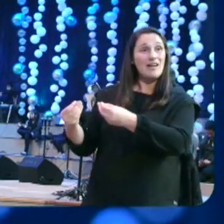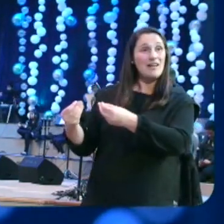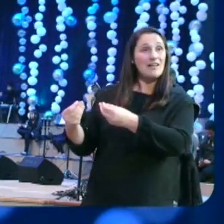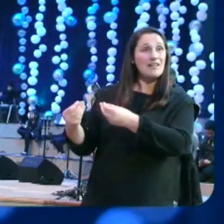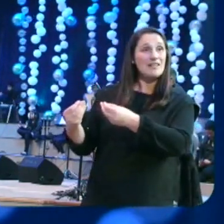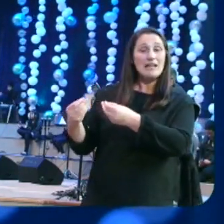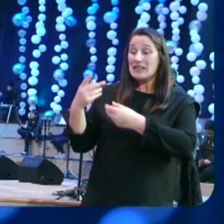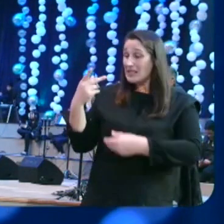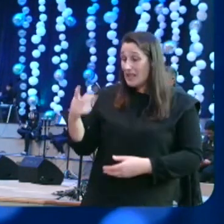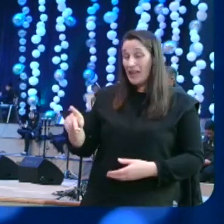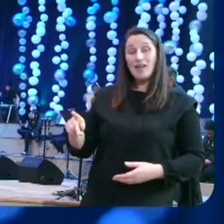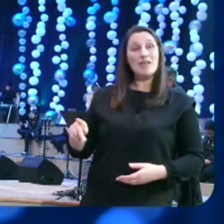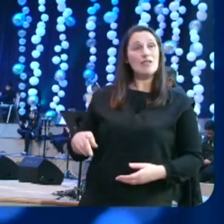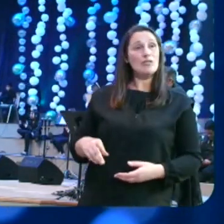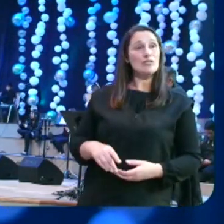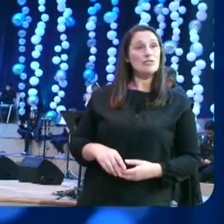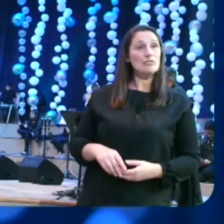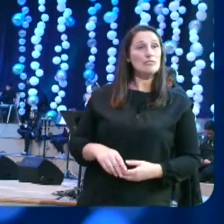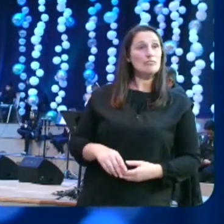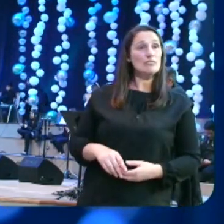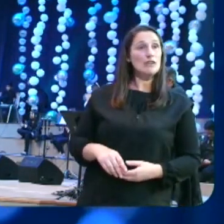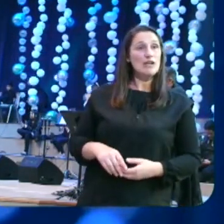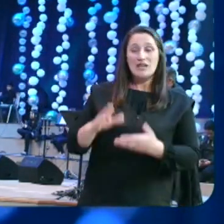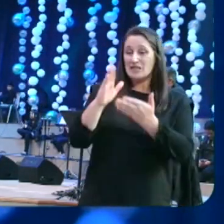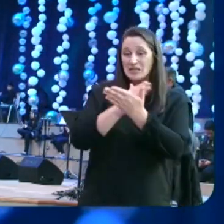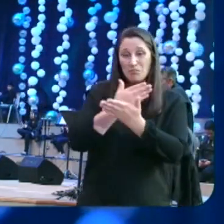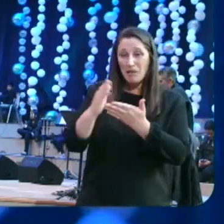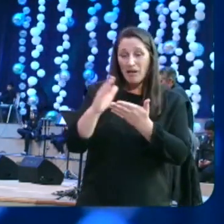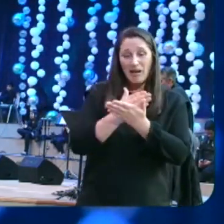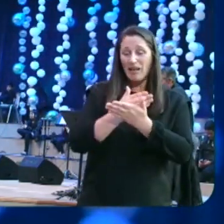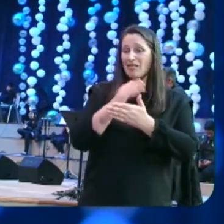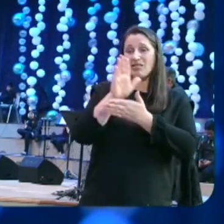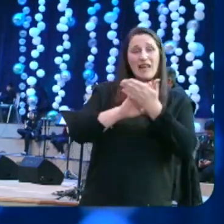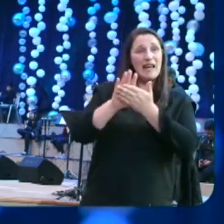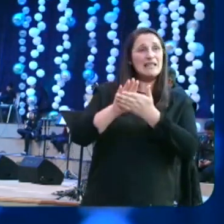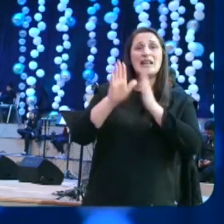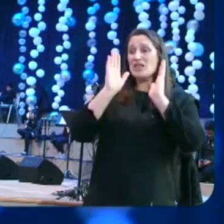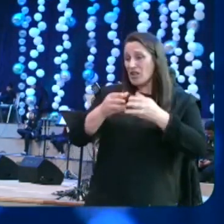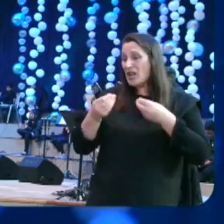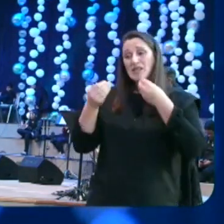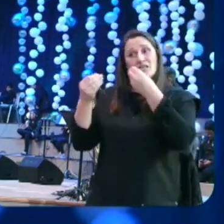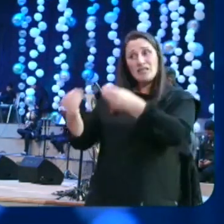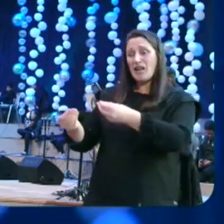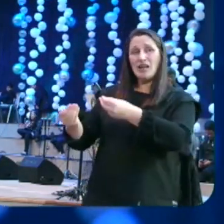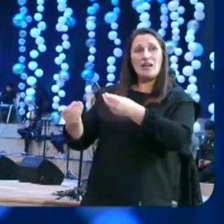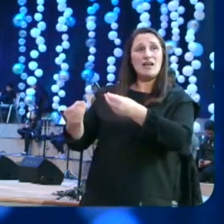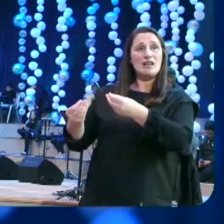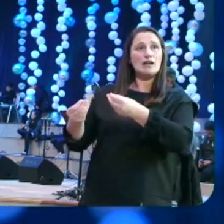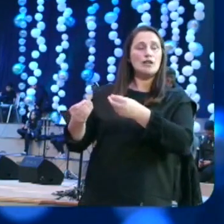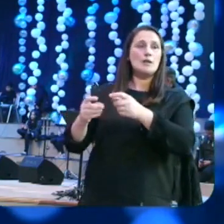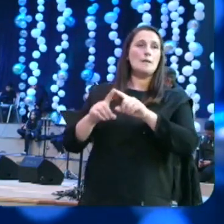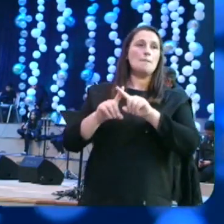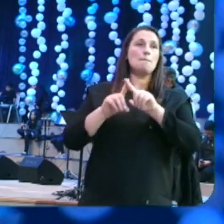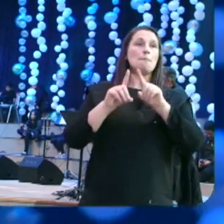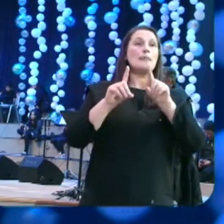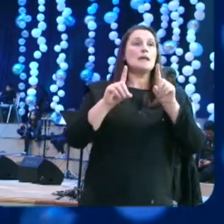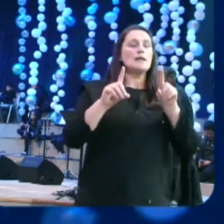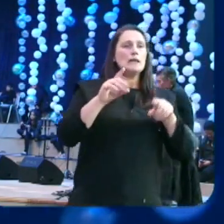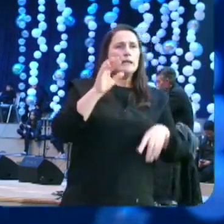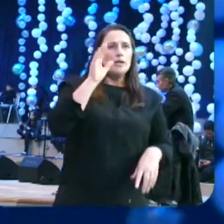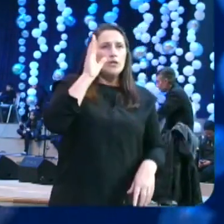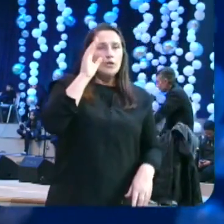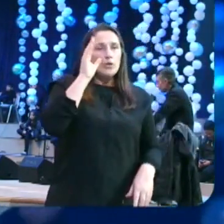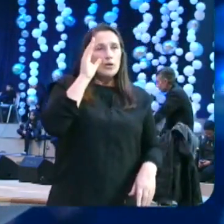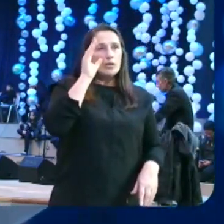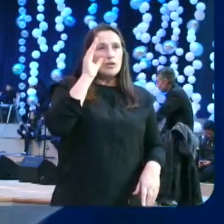teu. Não tinha que separar nada, já era seu. Mas o interessante não era o